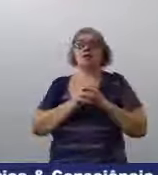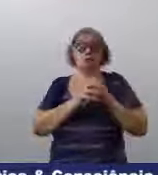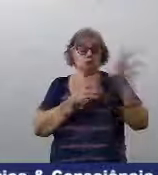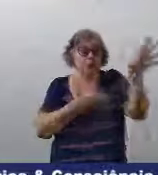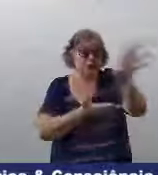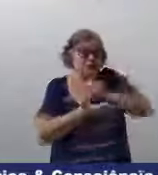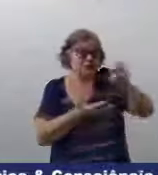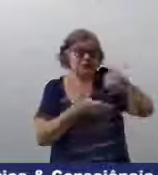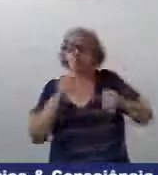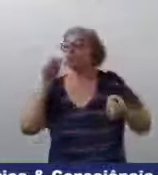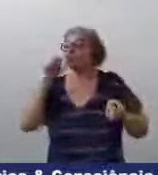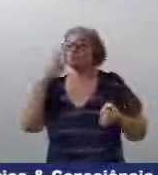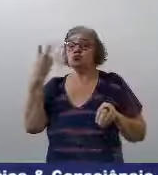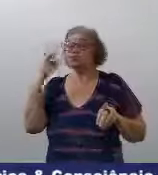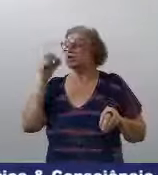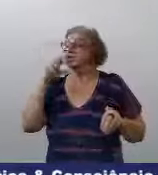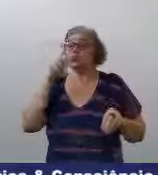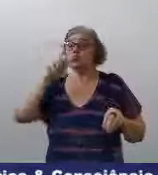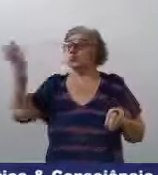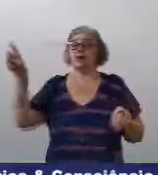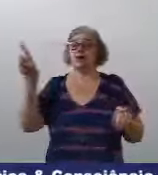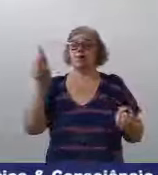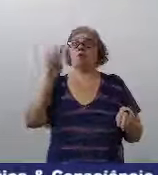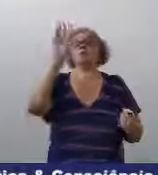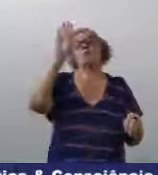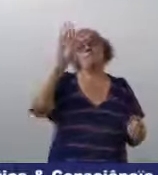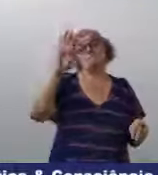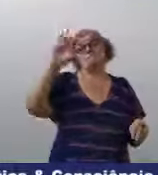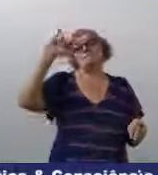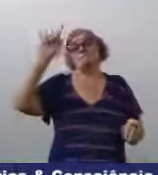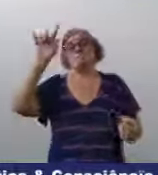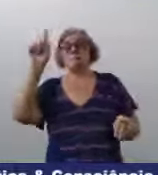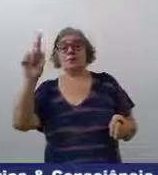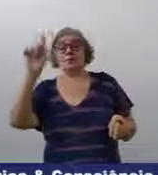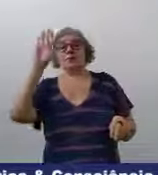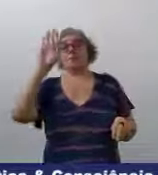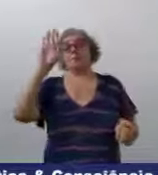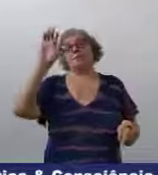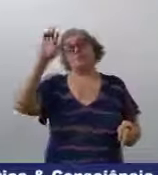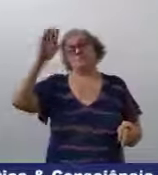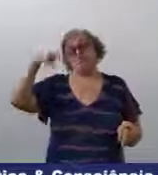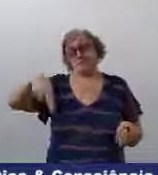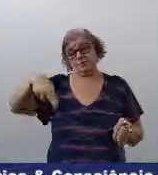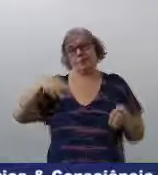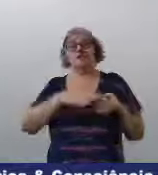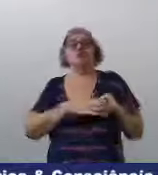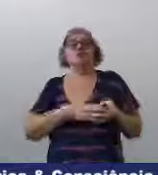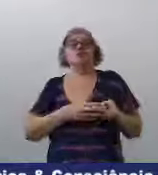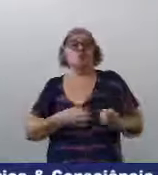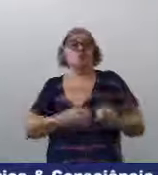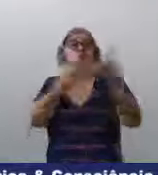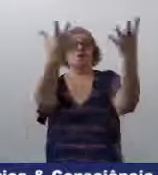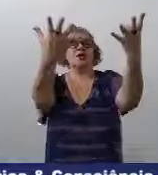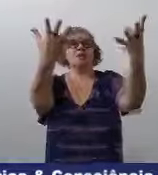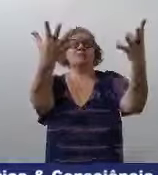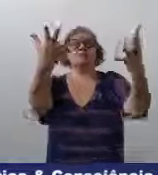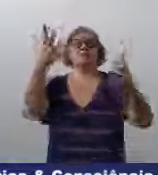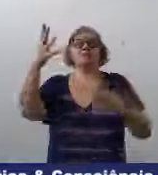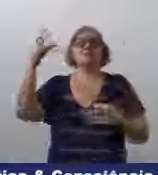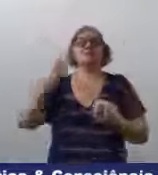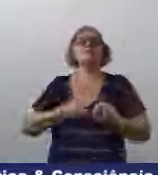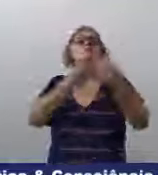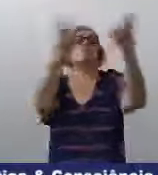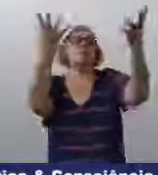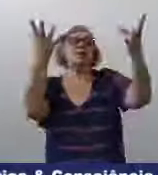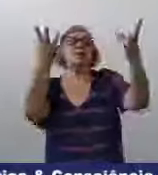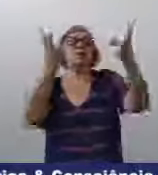ecos de fundo da grande explosão inicial, que foi o Big Bang. Que prova então que houve um momento da